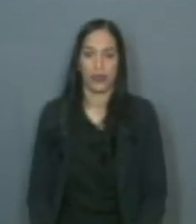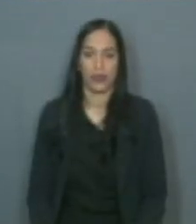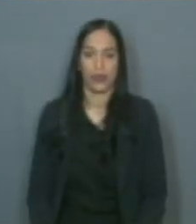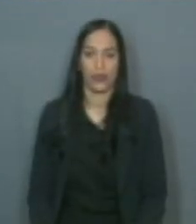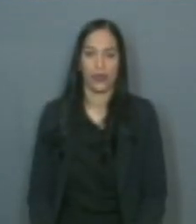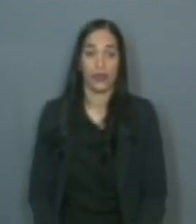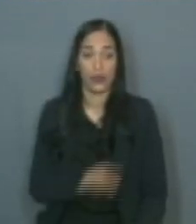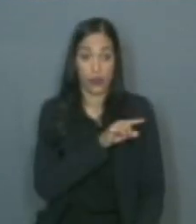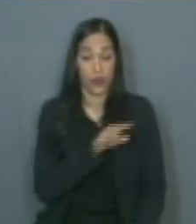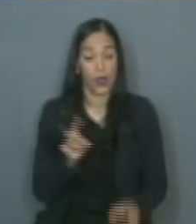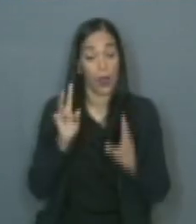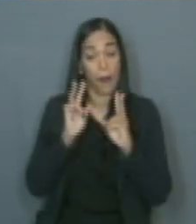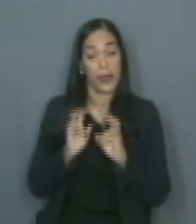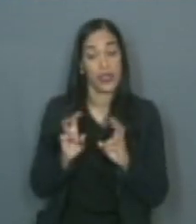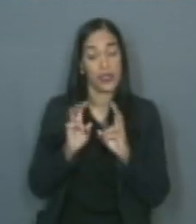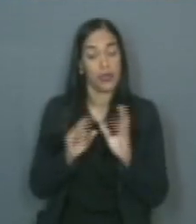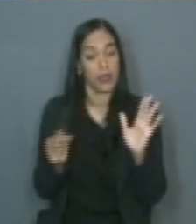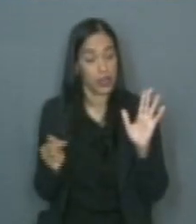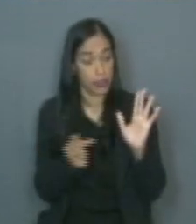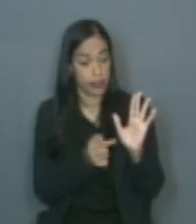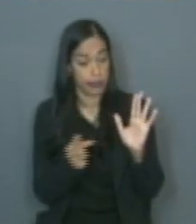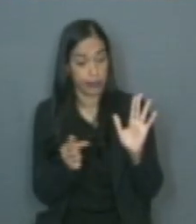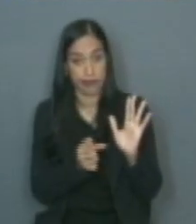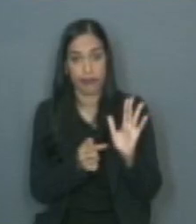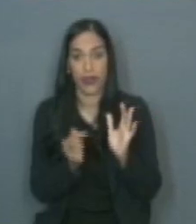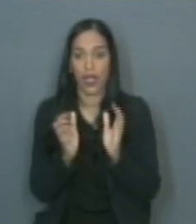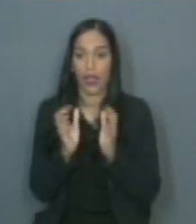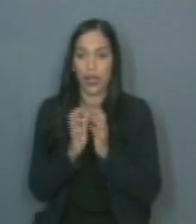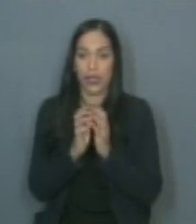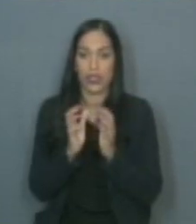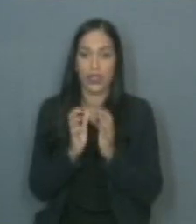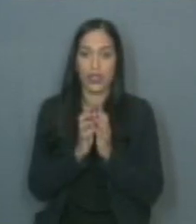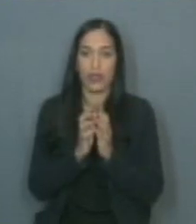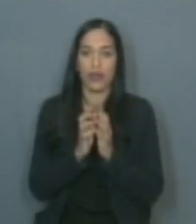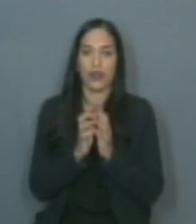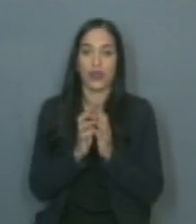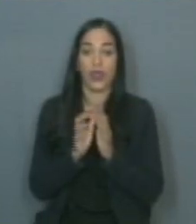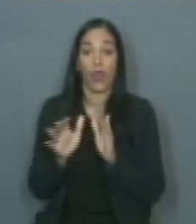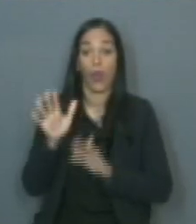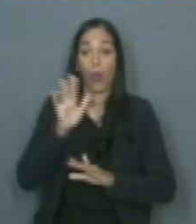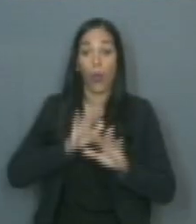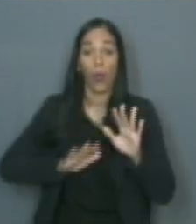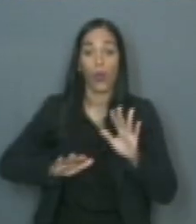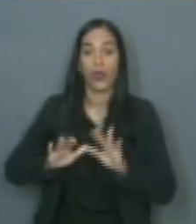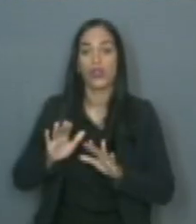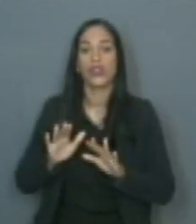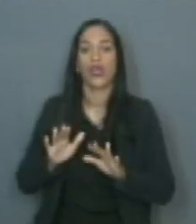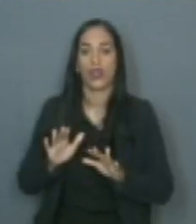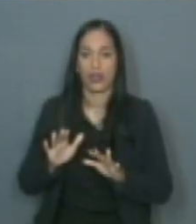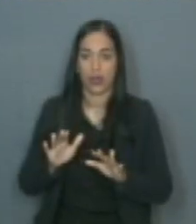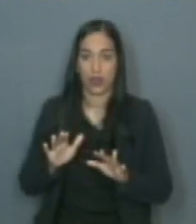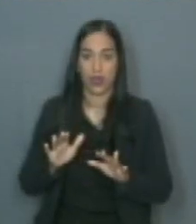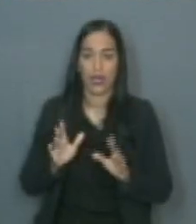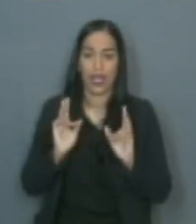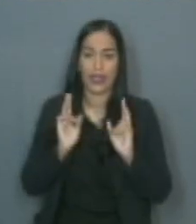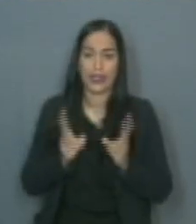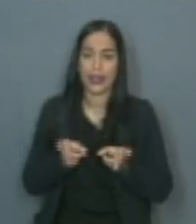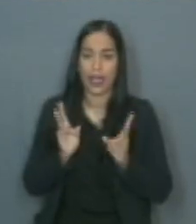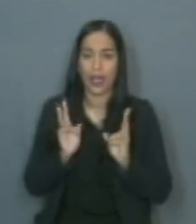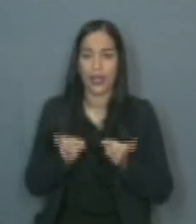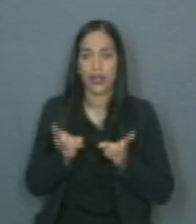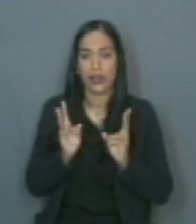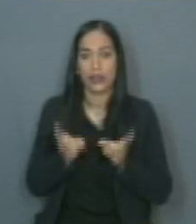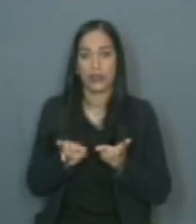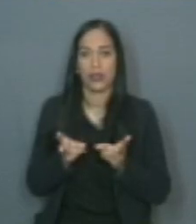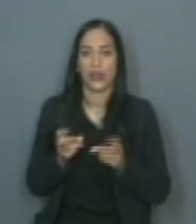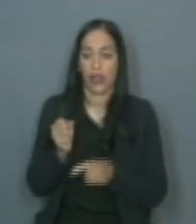Como vocês podem ver, o que a gente tem de mais no Recife são cuidados paliativos, para sempre estar refazendo